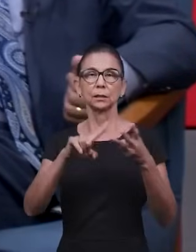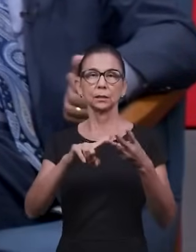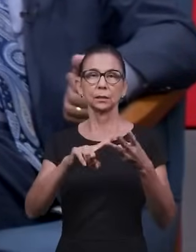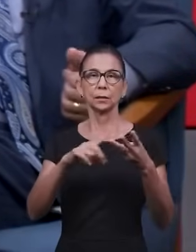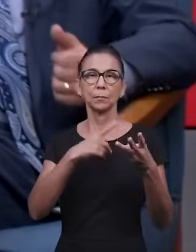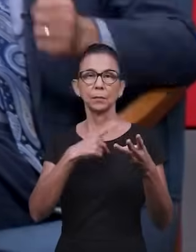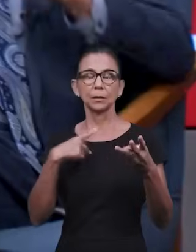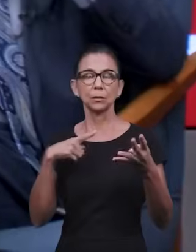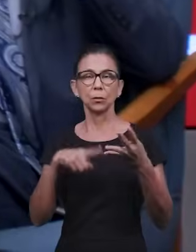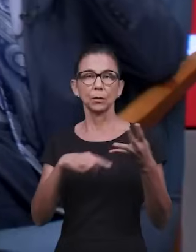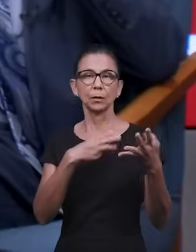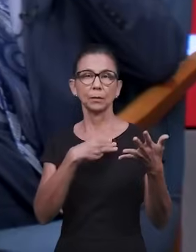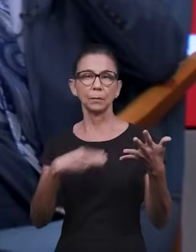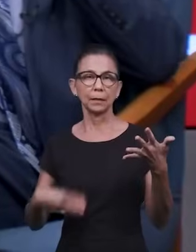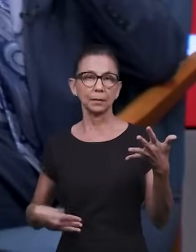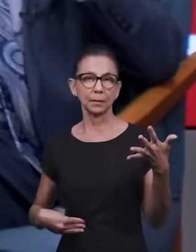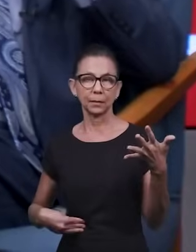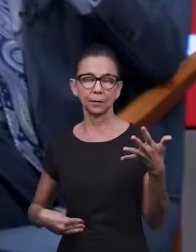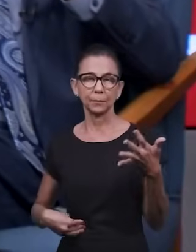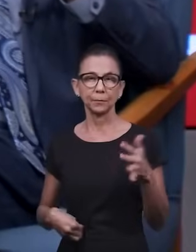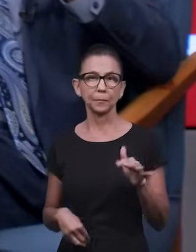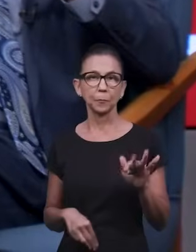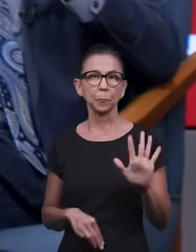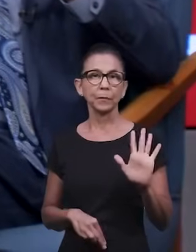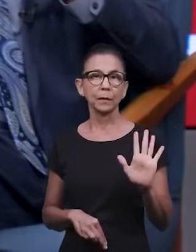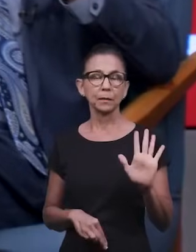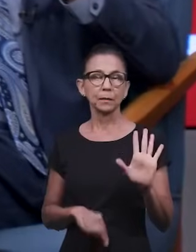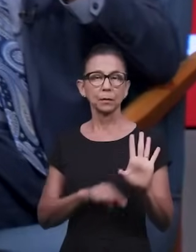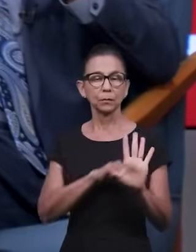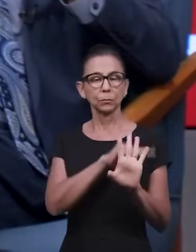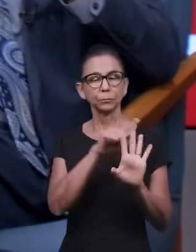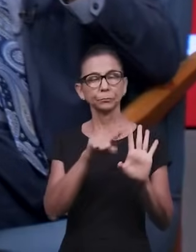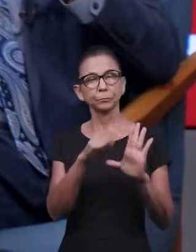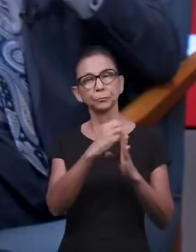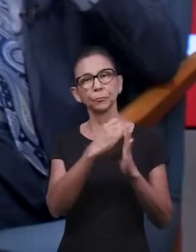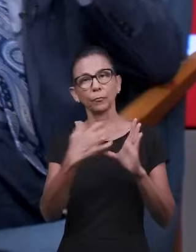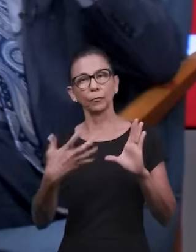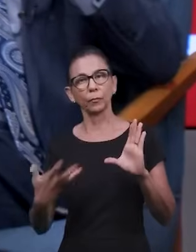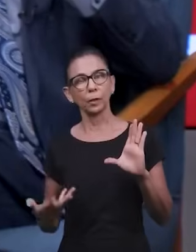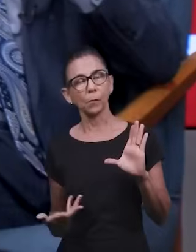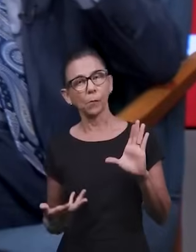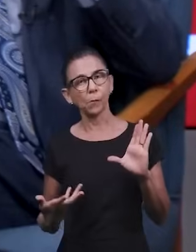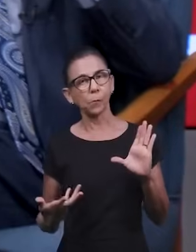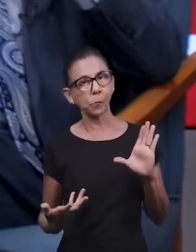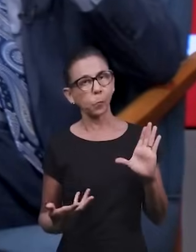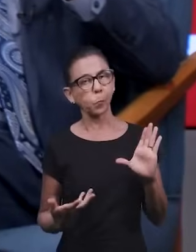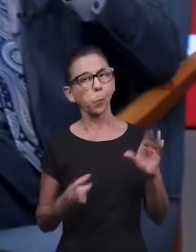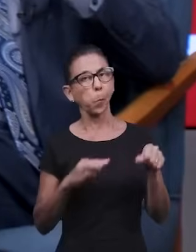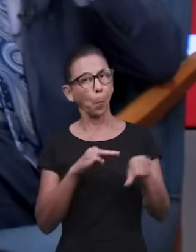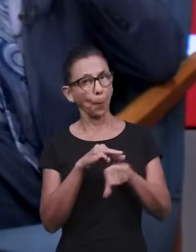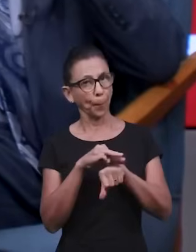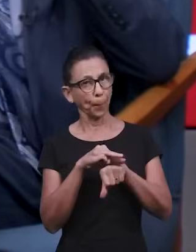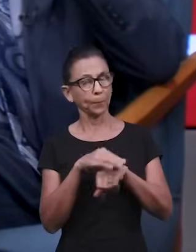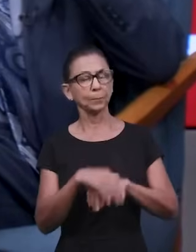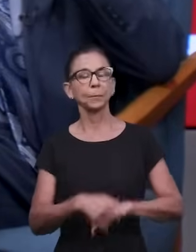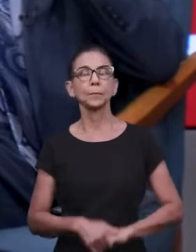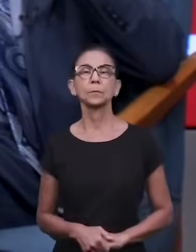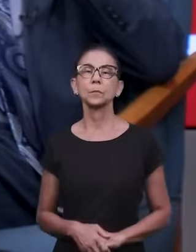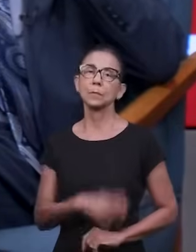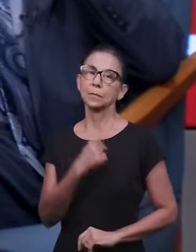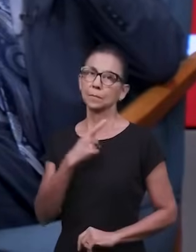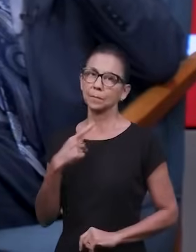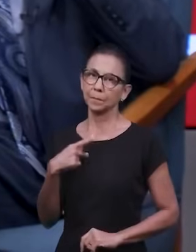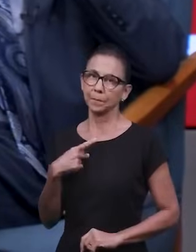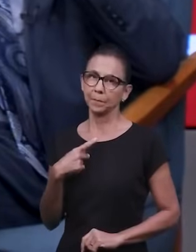pastor e mestre então ele coloca ali cinco Ministérios